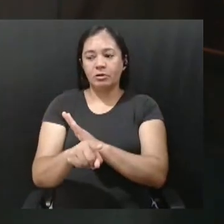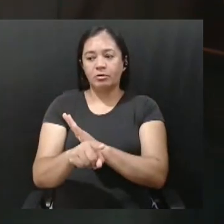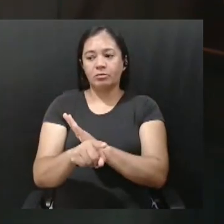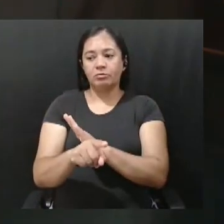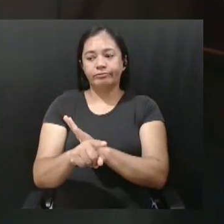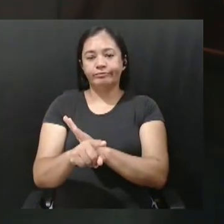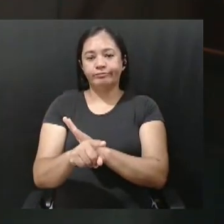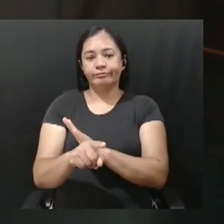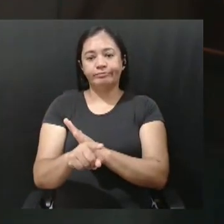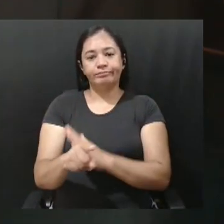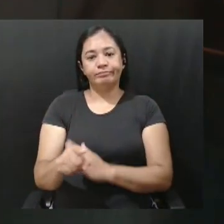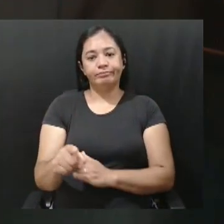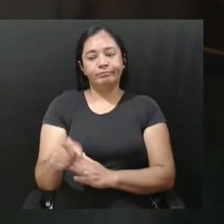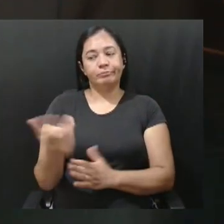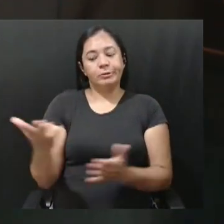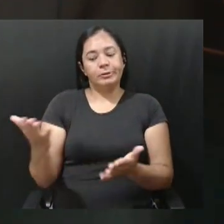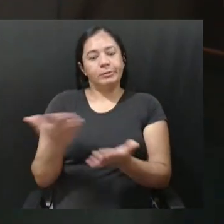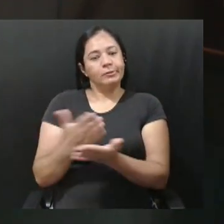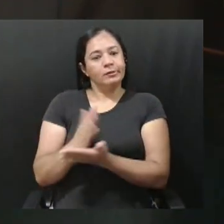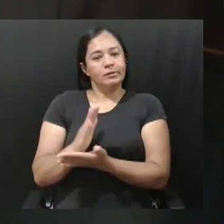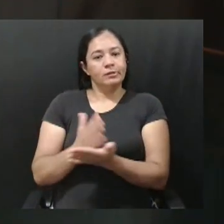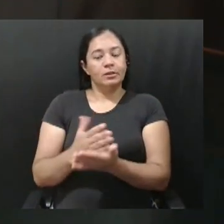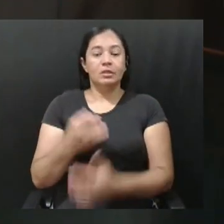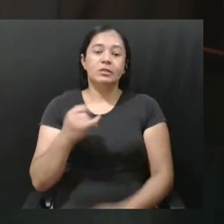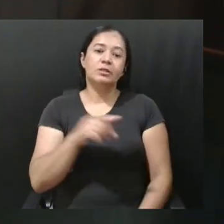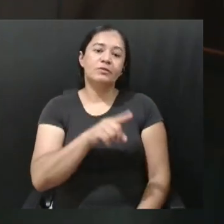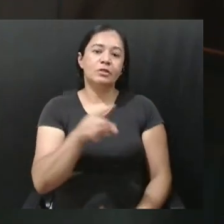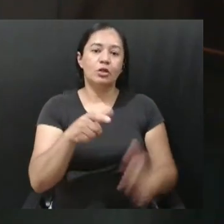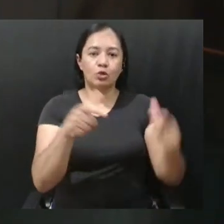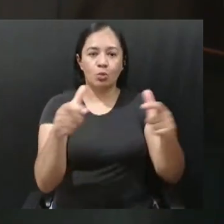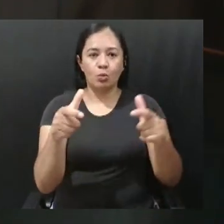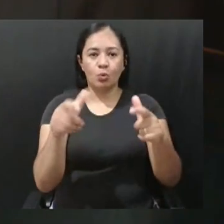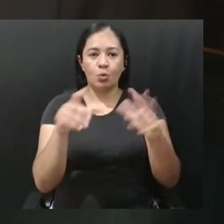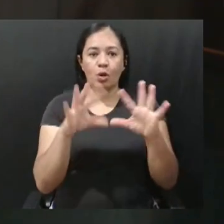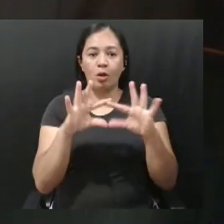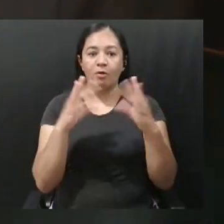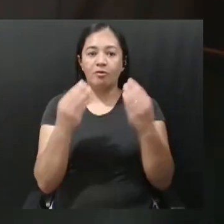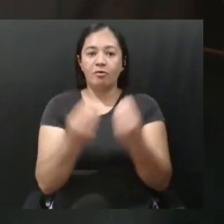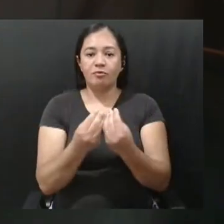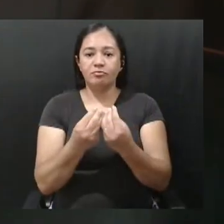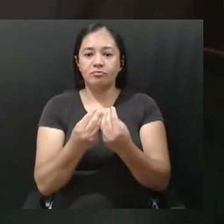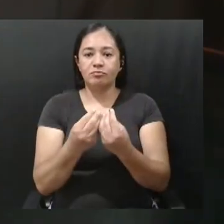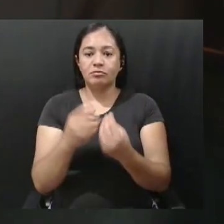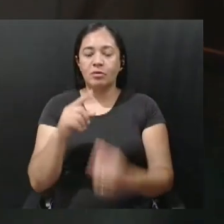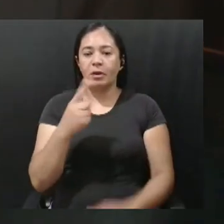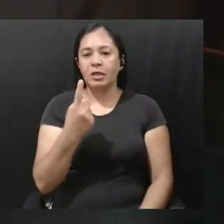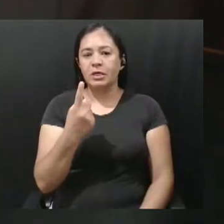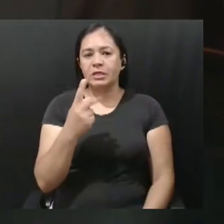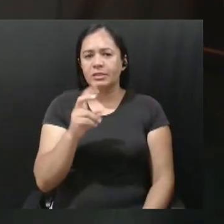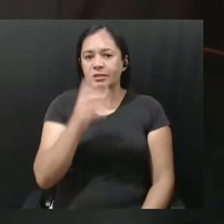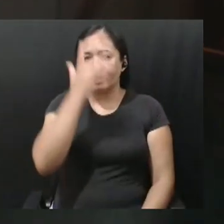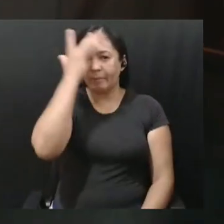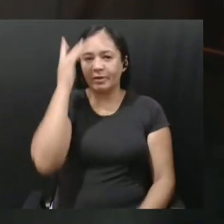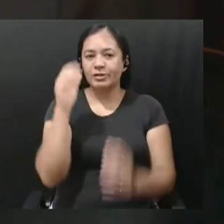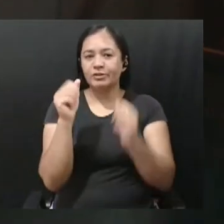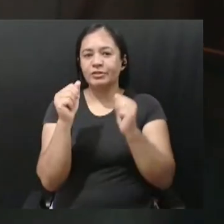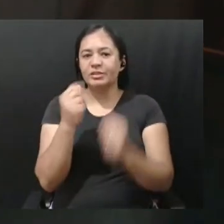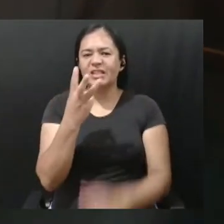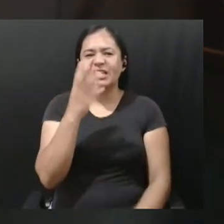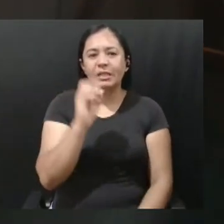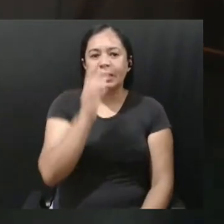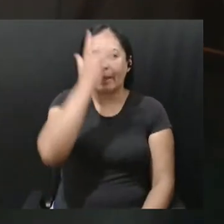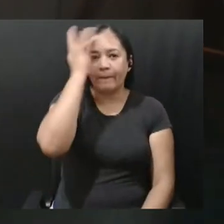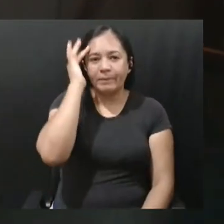você tá num ambiente familiar e você mais de 10, 15 pessoas, juntar lá 30 pessoas da família, sempre tem